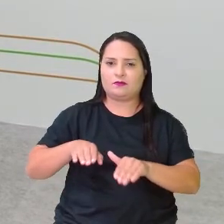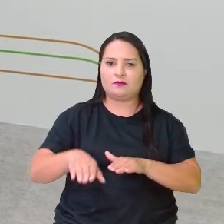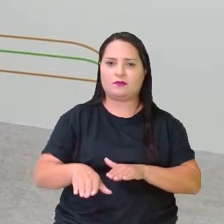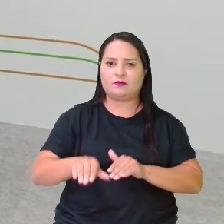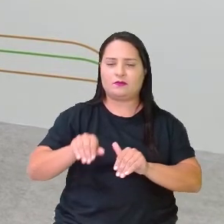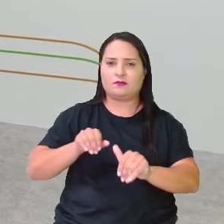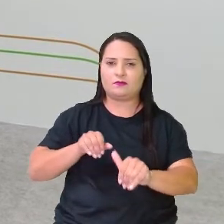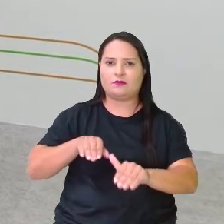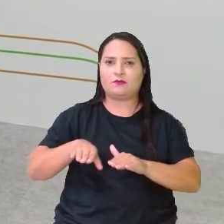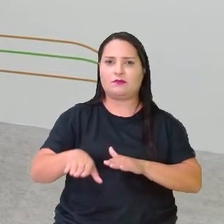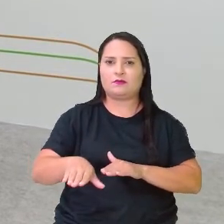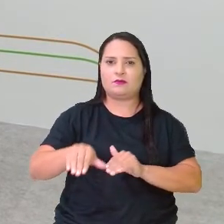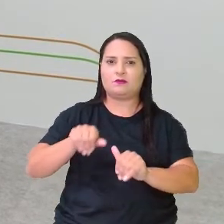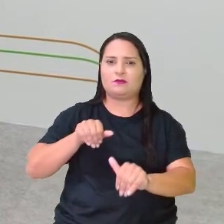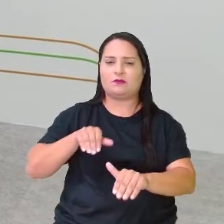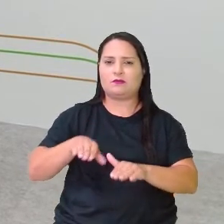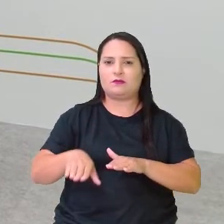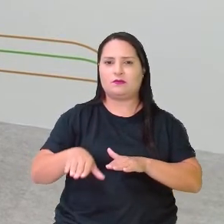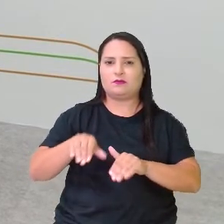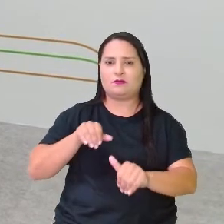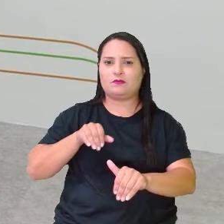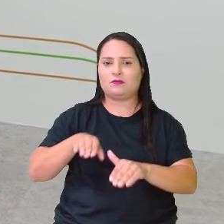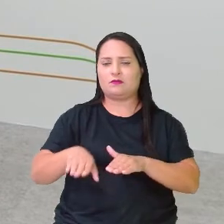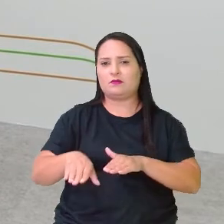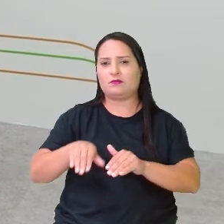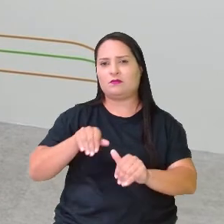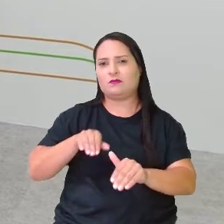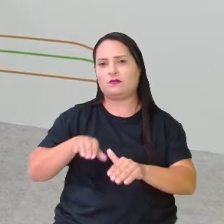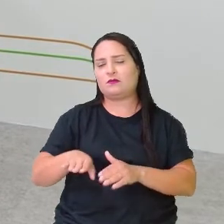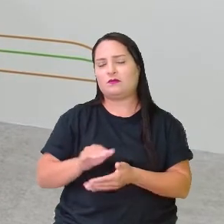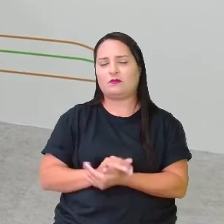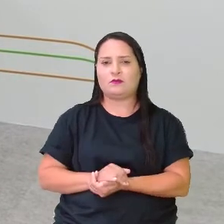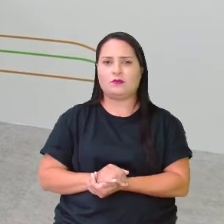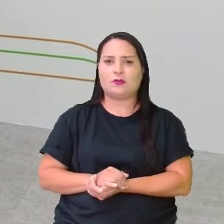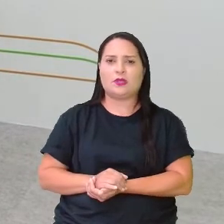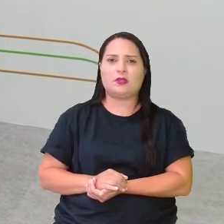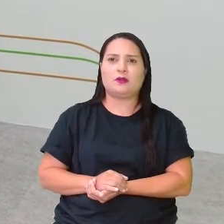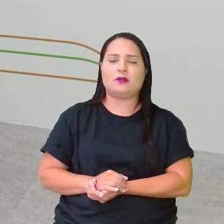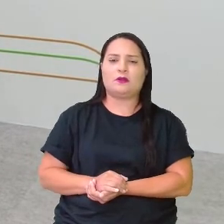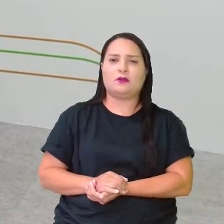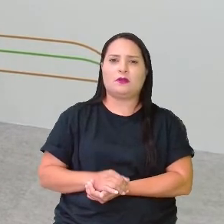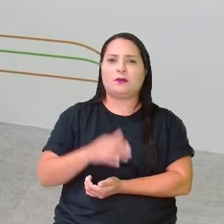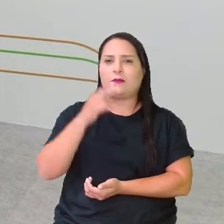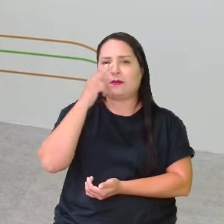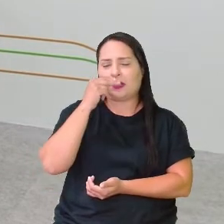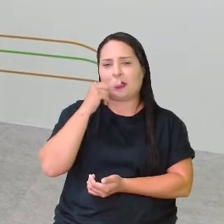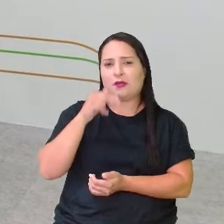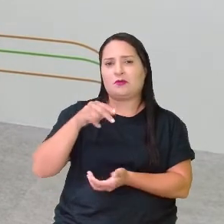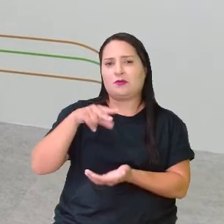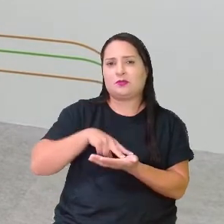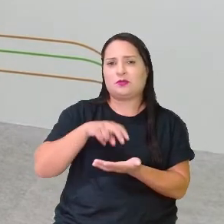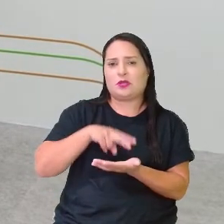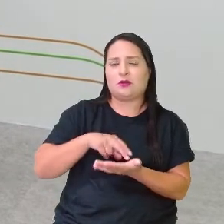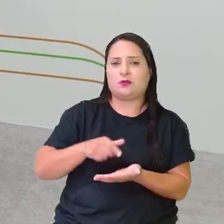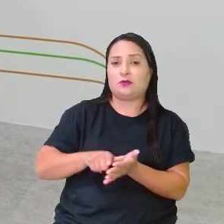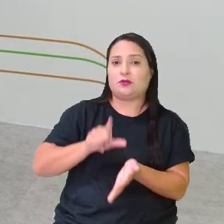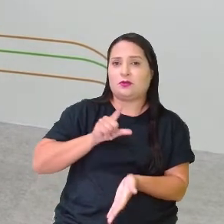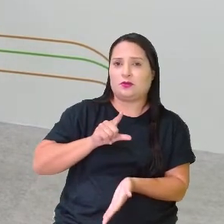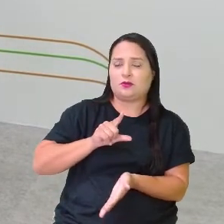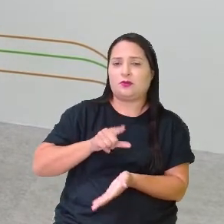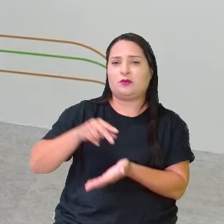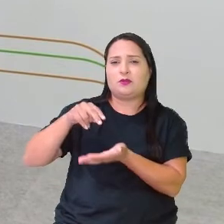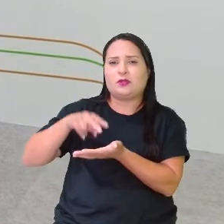ó, e tirando o pé do chão. Mesma coisa, tanto pro salto anterior, como pros saltitos, fica